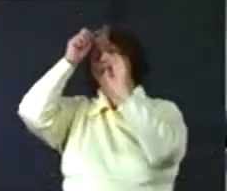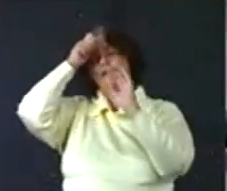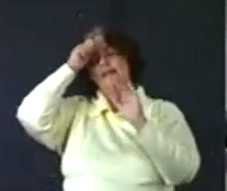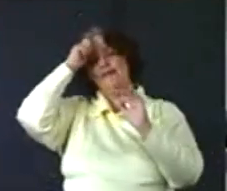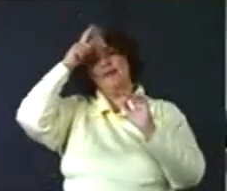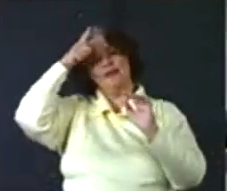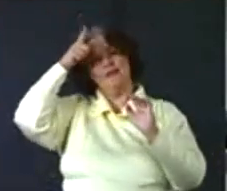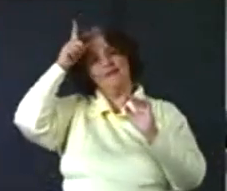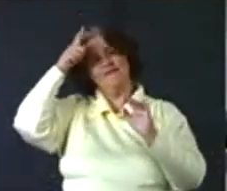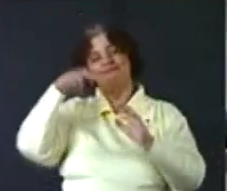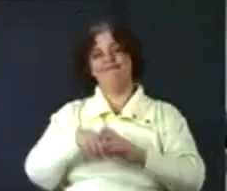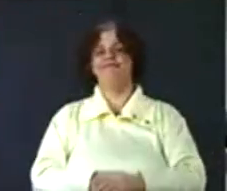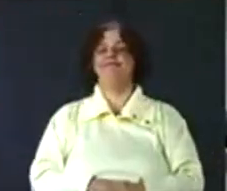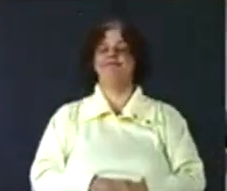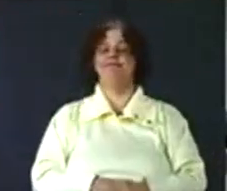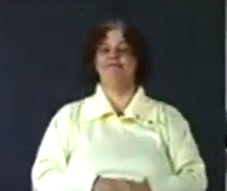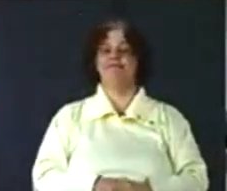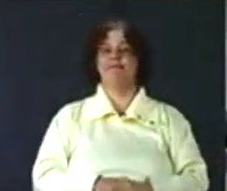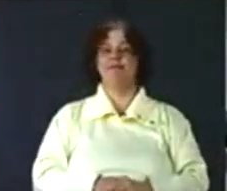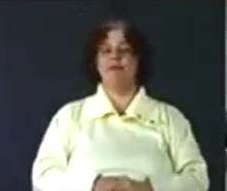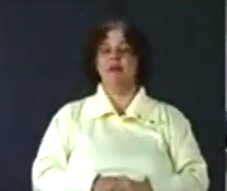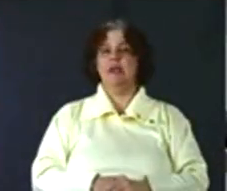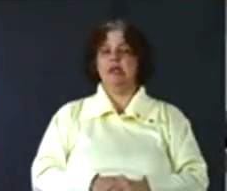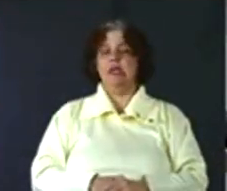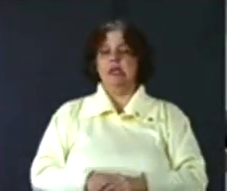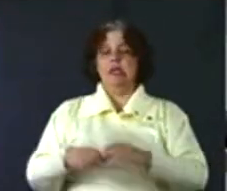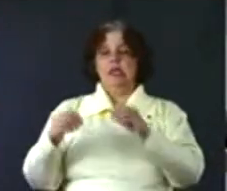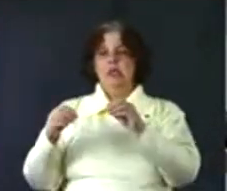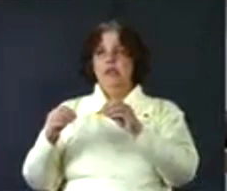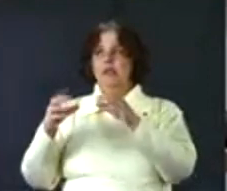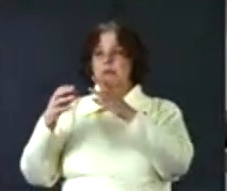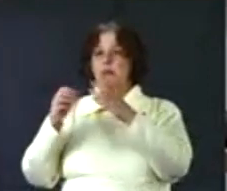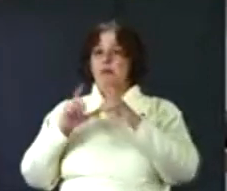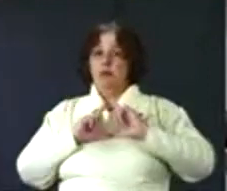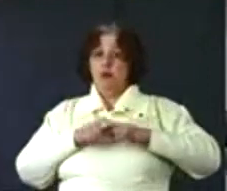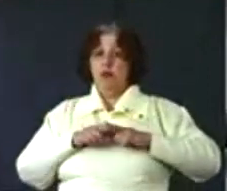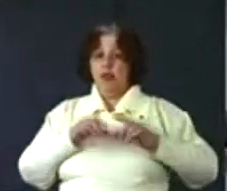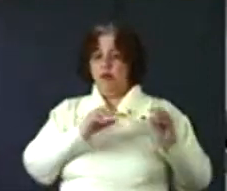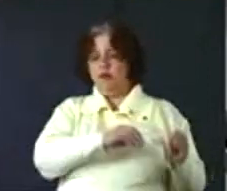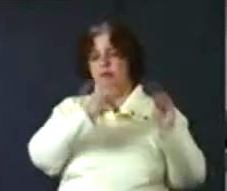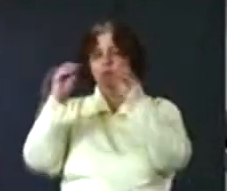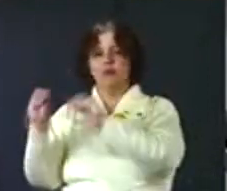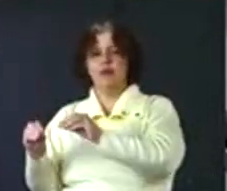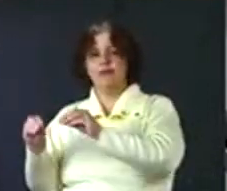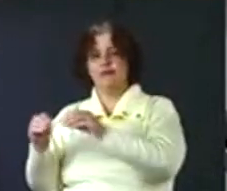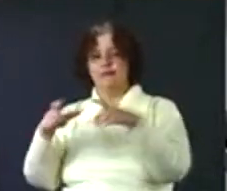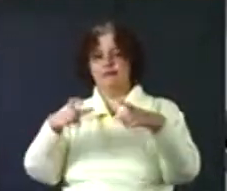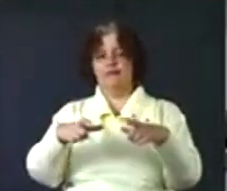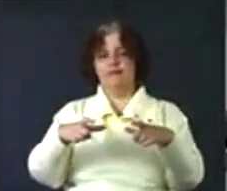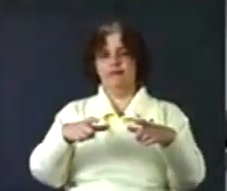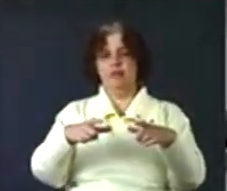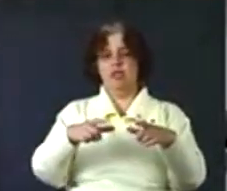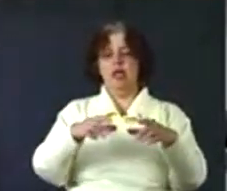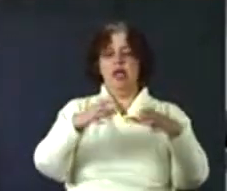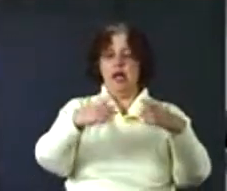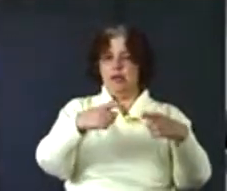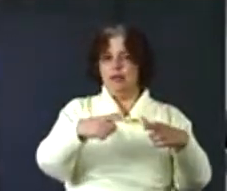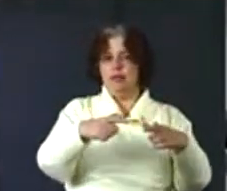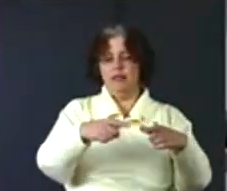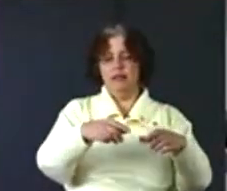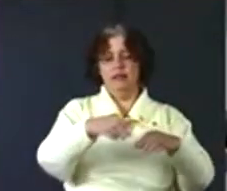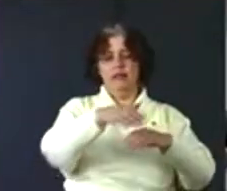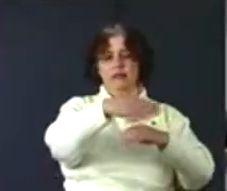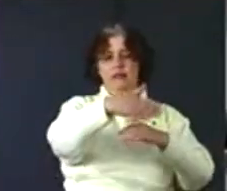grande quantidade de judeus que mudaram-se para aquela região. Esmirna também era uma cidade comercial, havia um porto